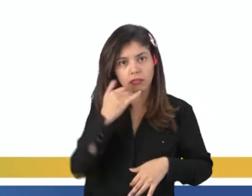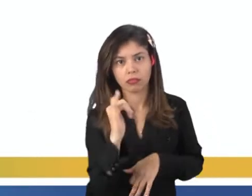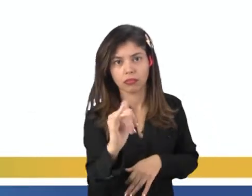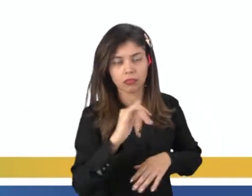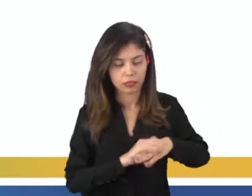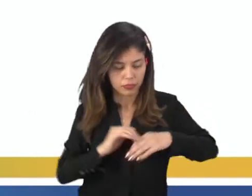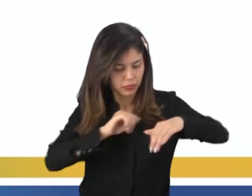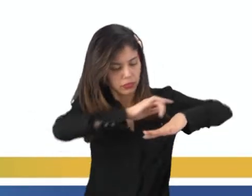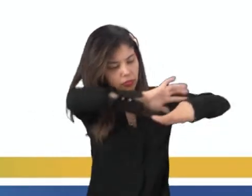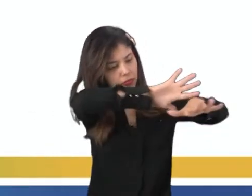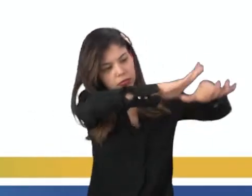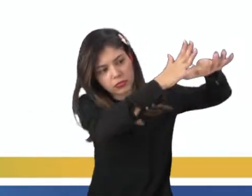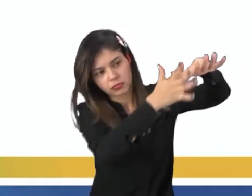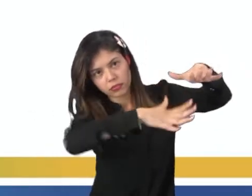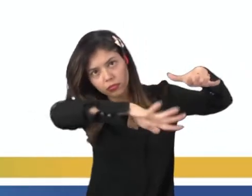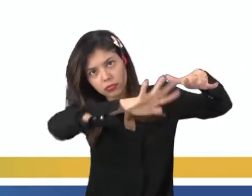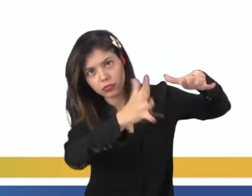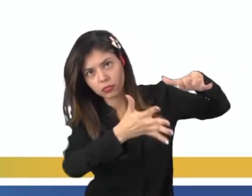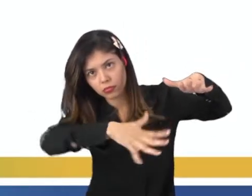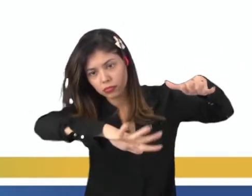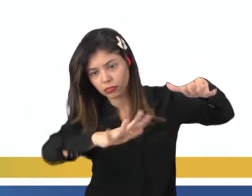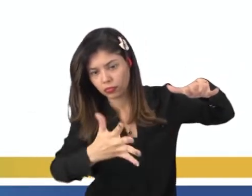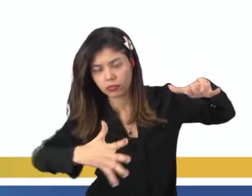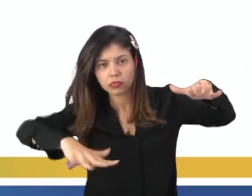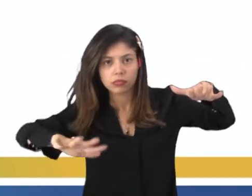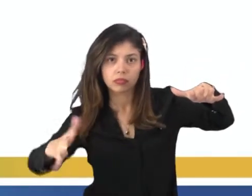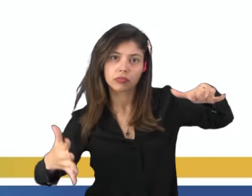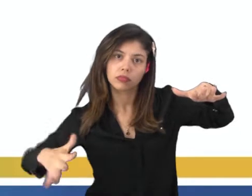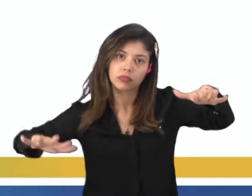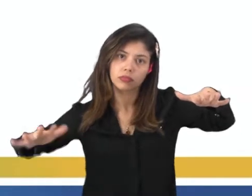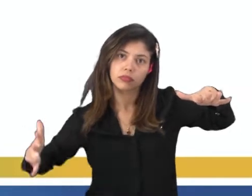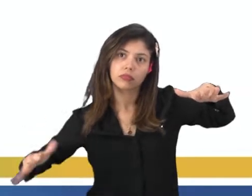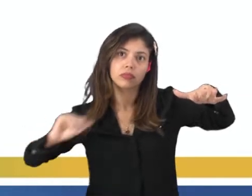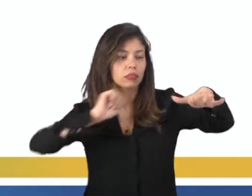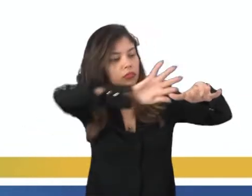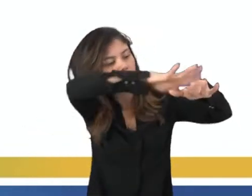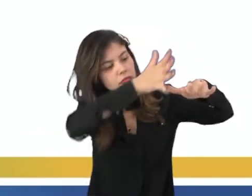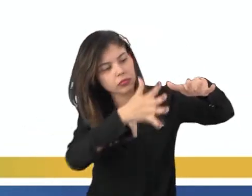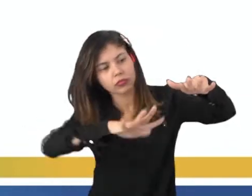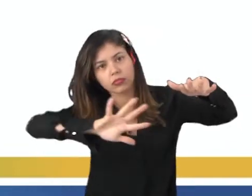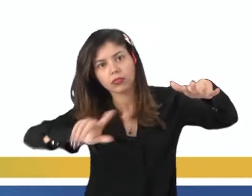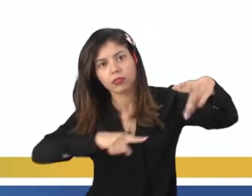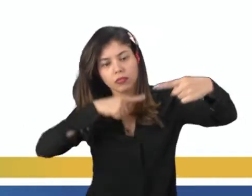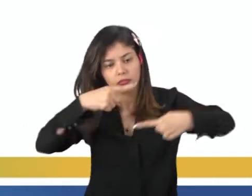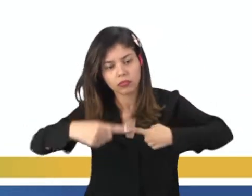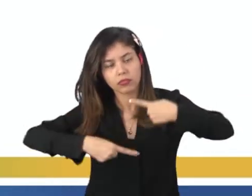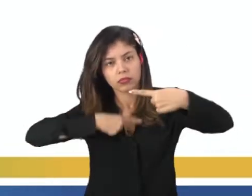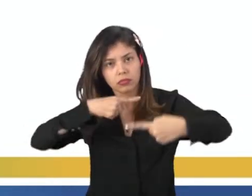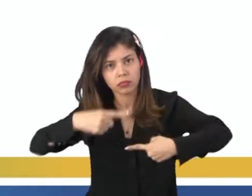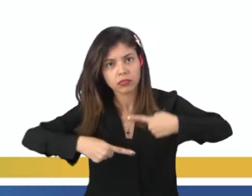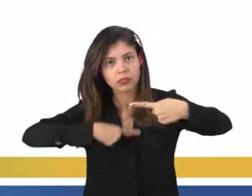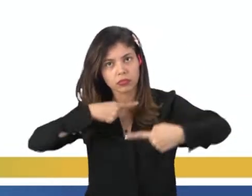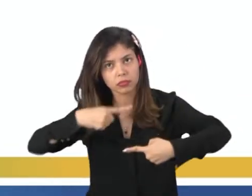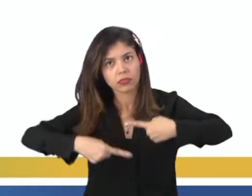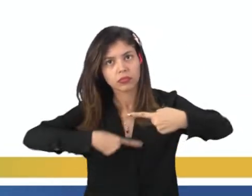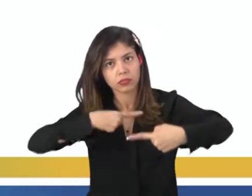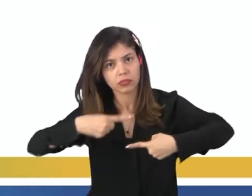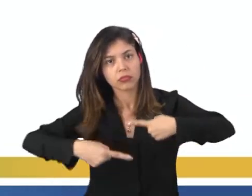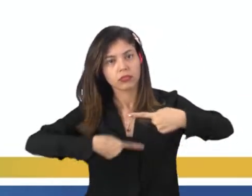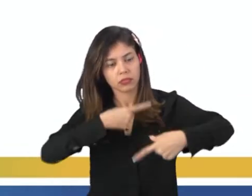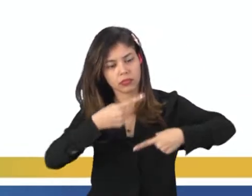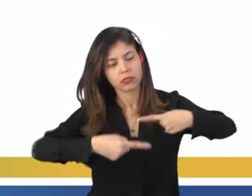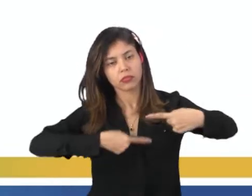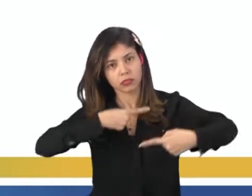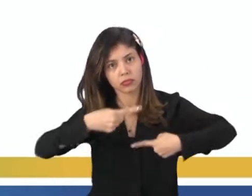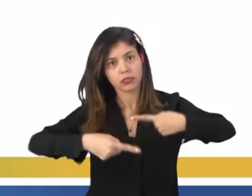tá? Então se aproveita ali um desnível, geralmente se instala uma hidrelétrica onde há desnível de rios. Então a queda da água ela é